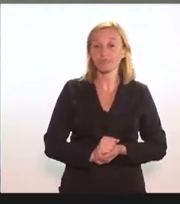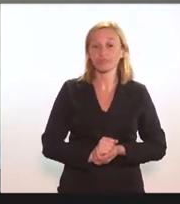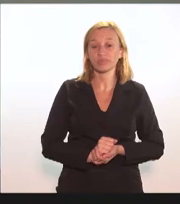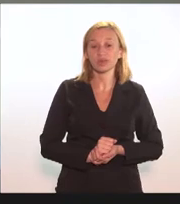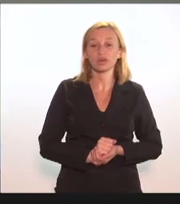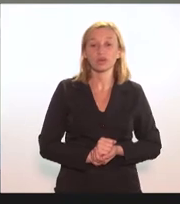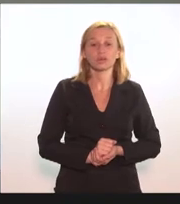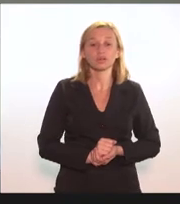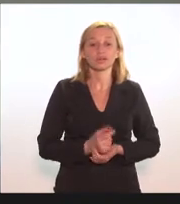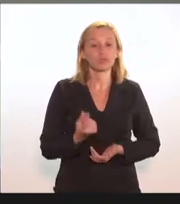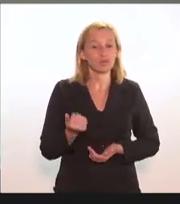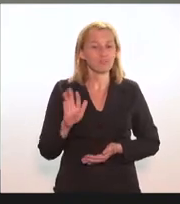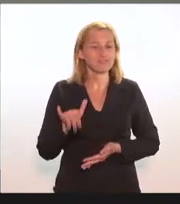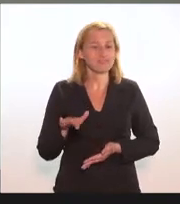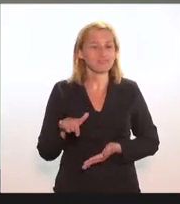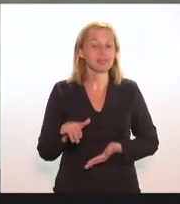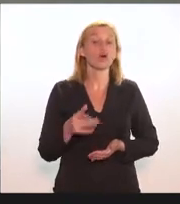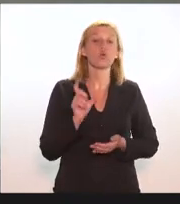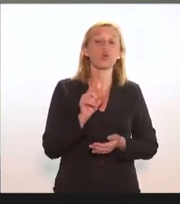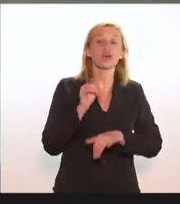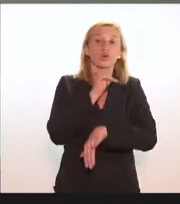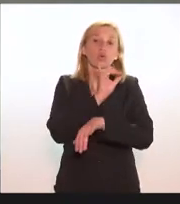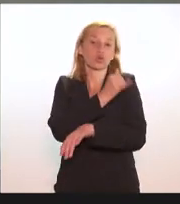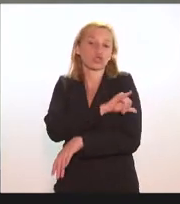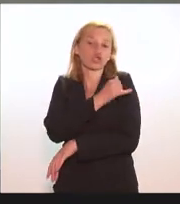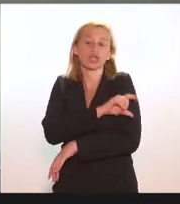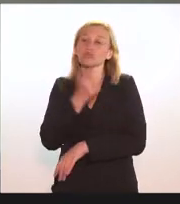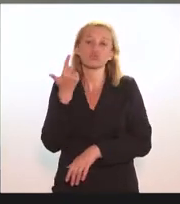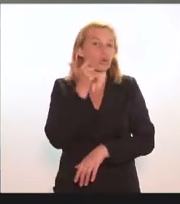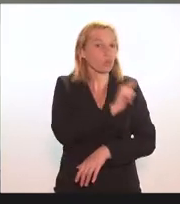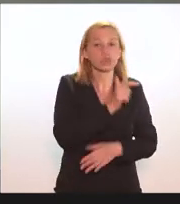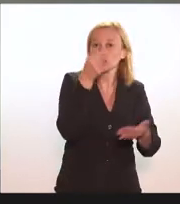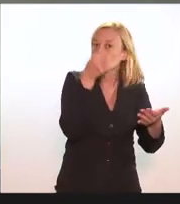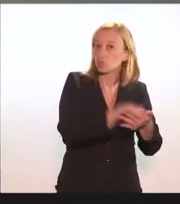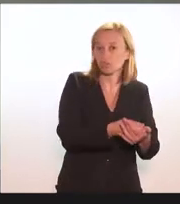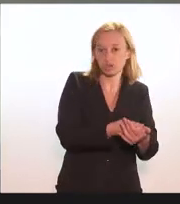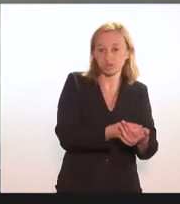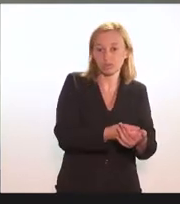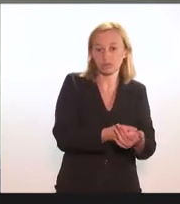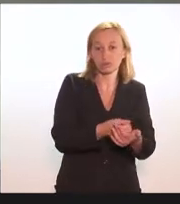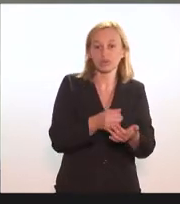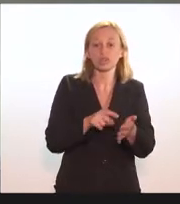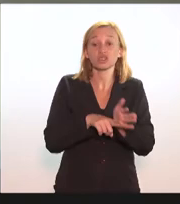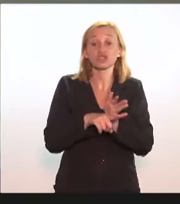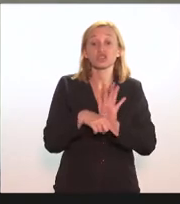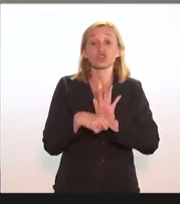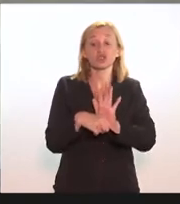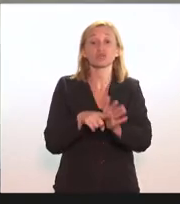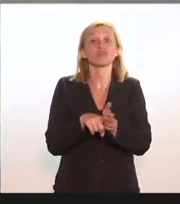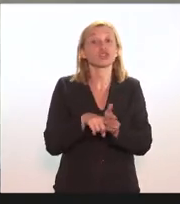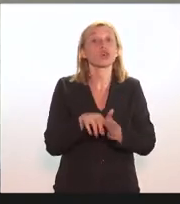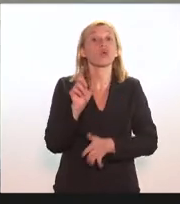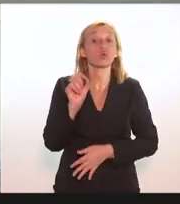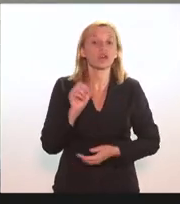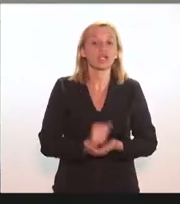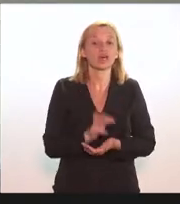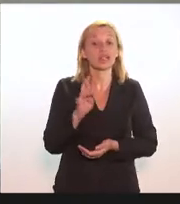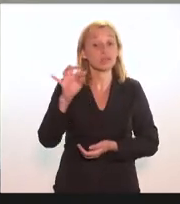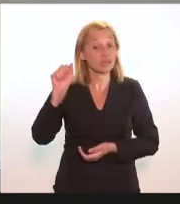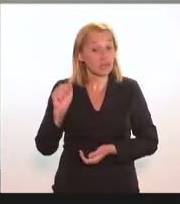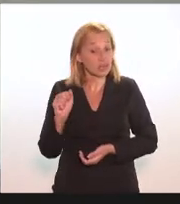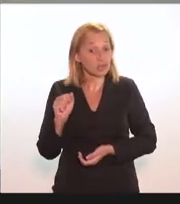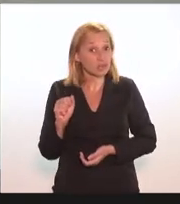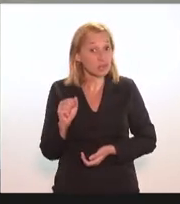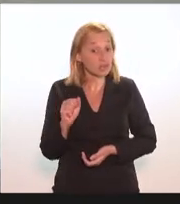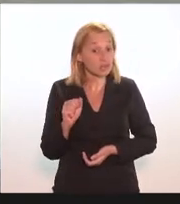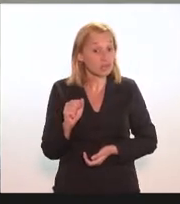plano. O que que o Rio de Janeiro não conseguiu cumprir em termos de recuperação fiscal? As receitas